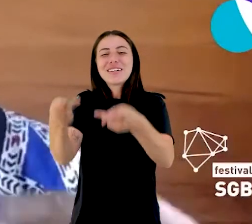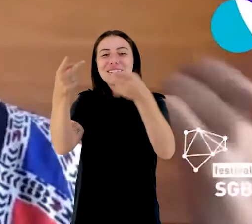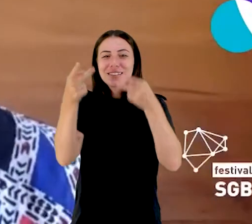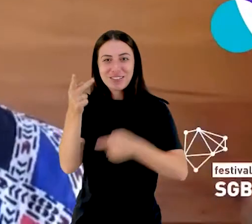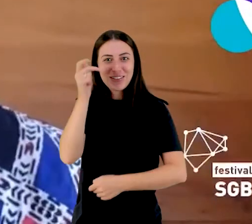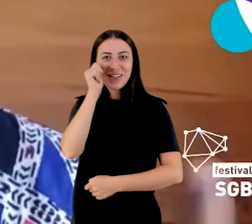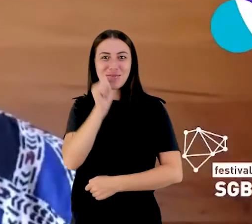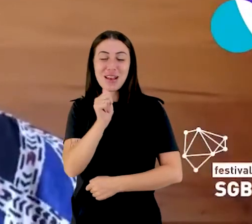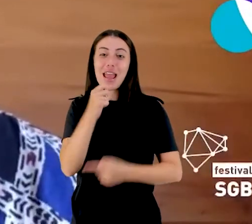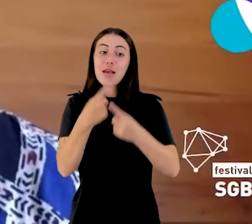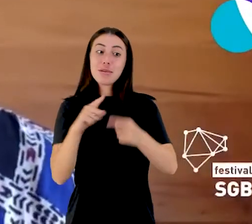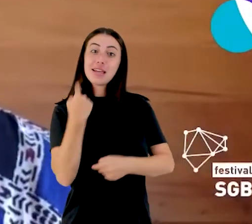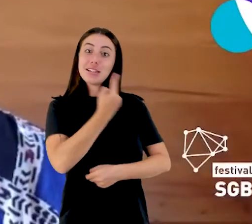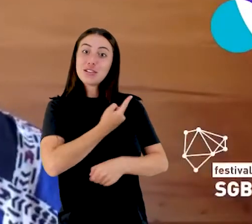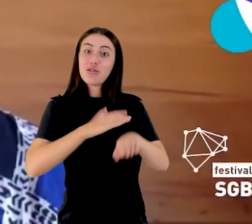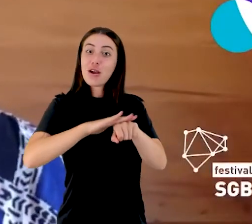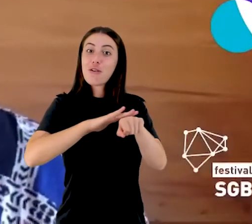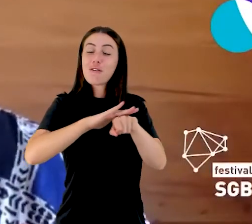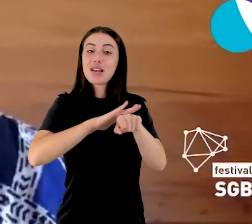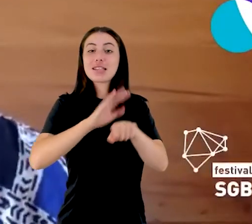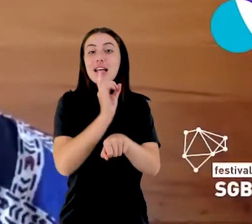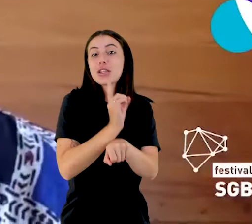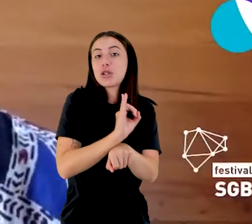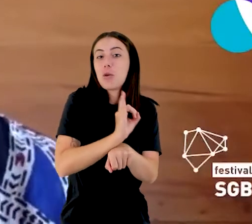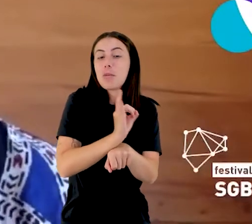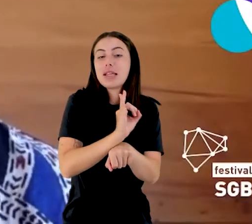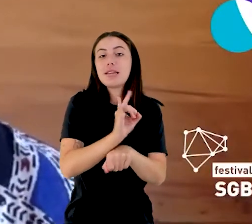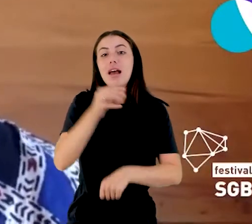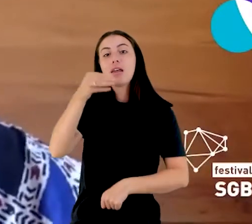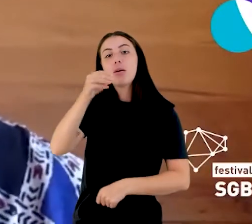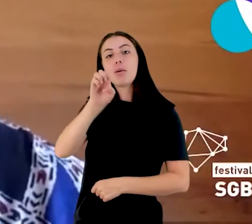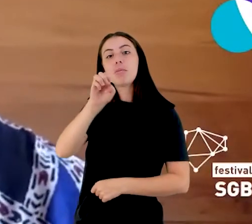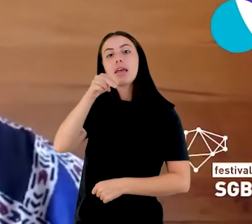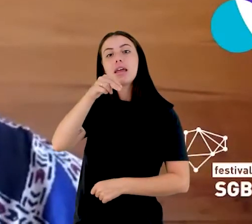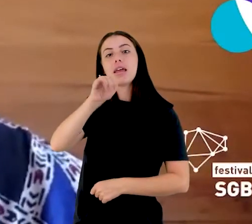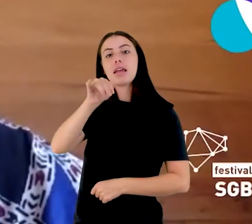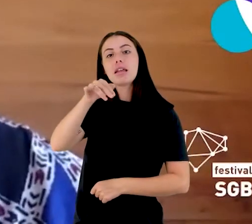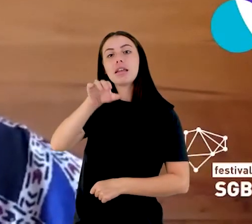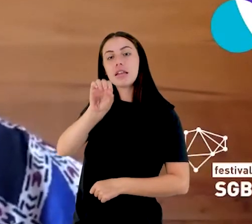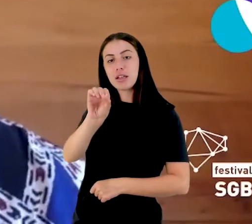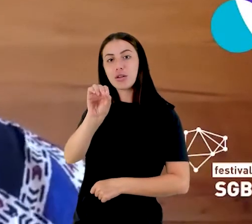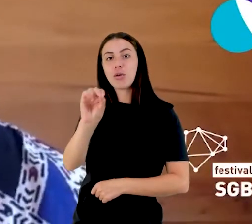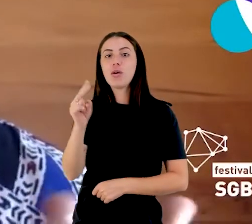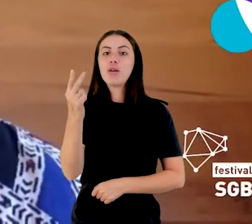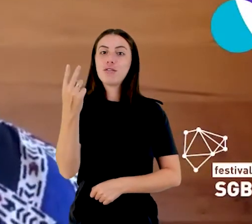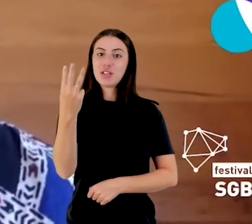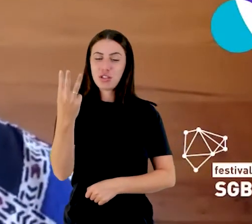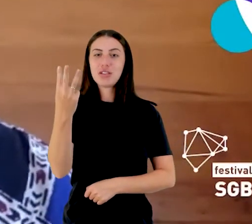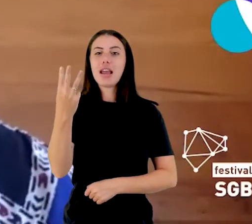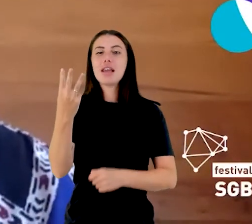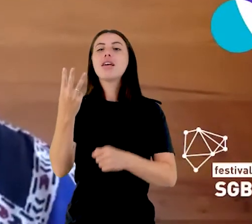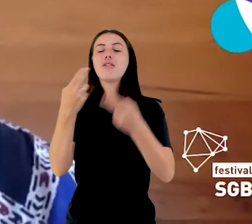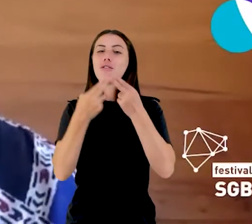fora do Brasil também, tenho certeza. E ela vai conversar comigo agora, porque a gente vai falar do documentário Menino 23. Esse é um documentário